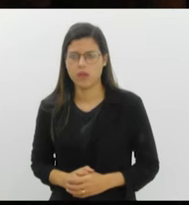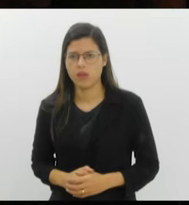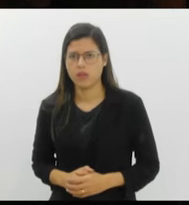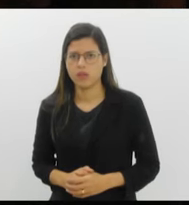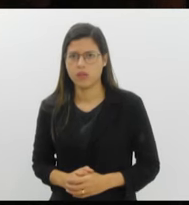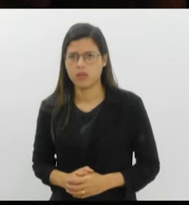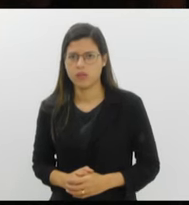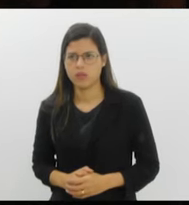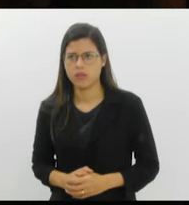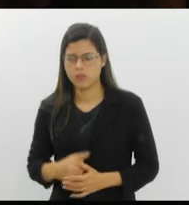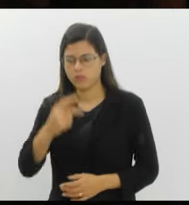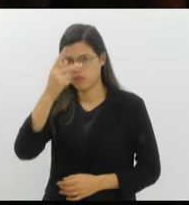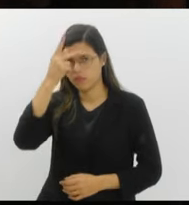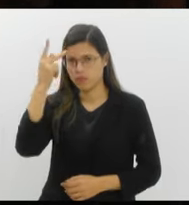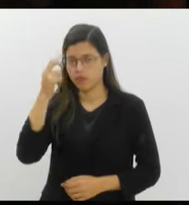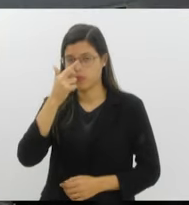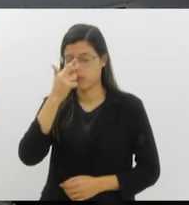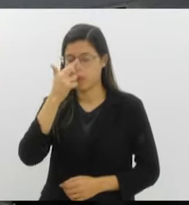deputados, que,